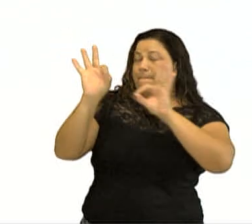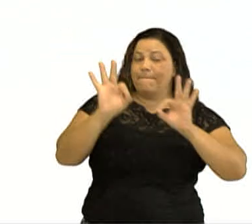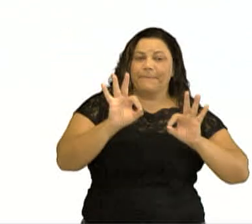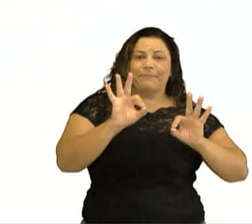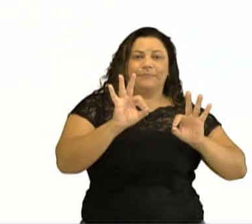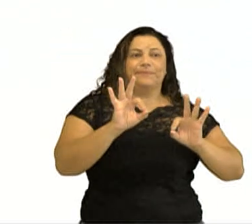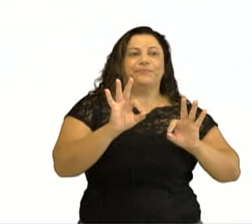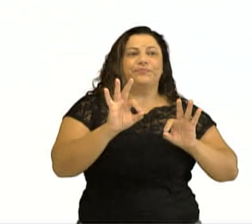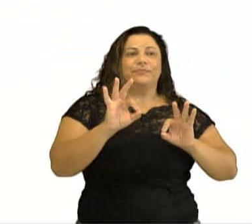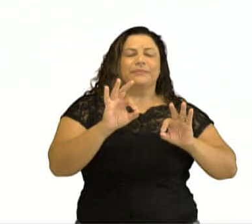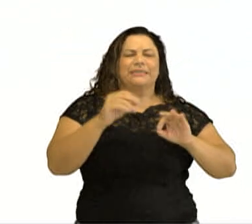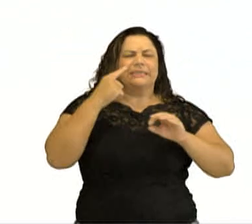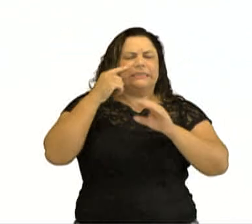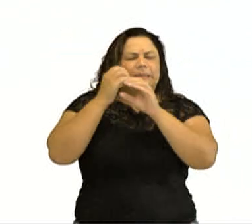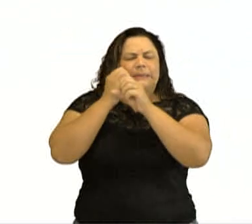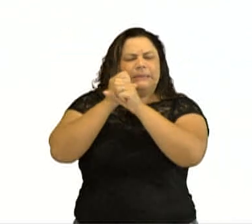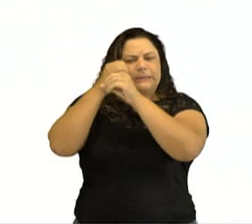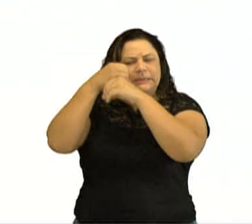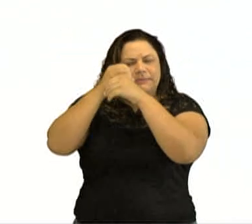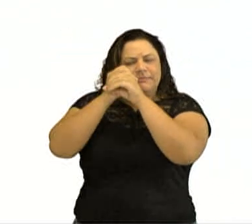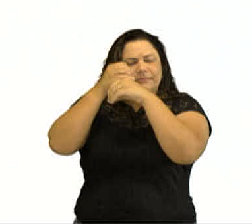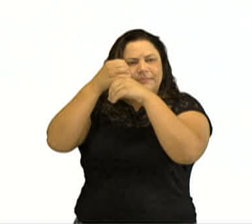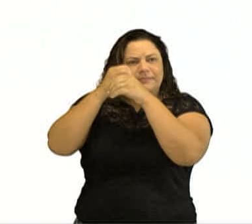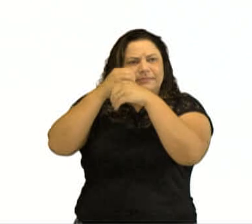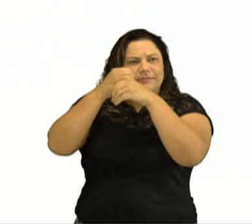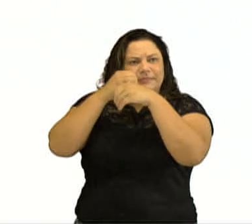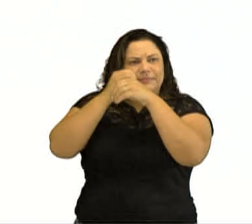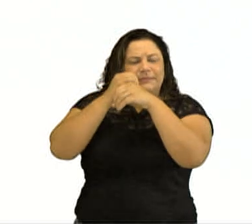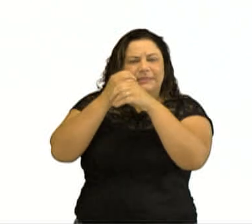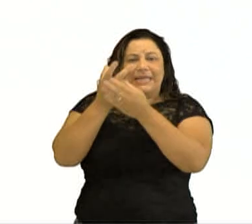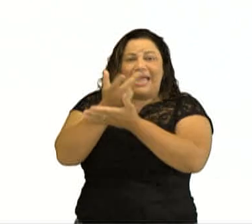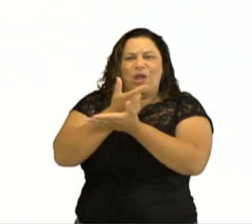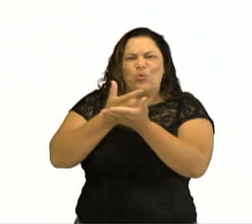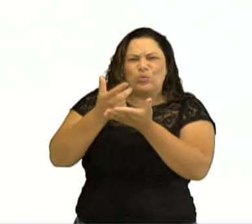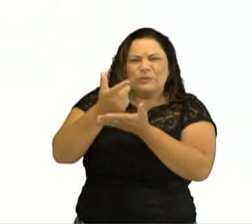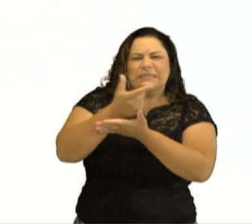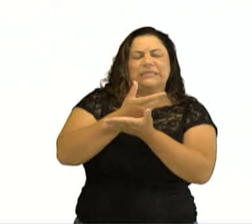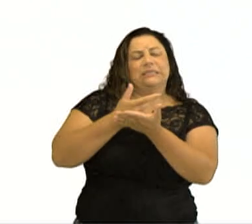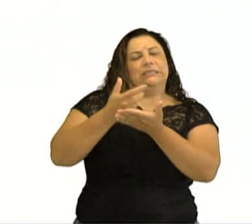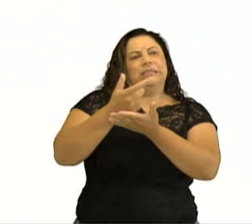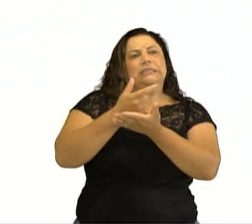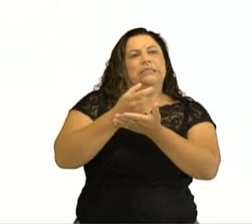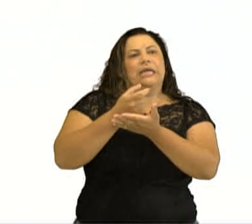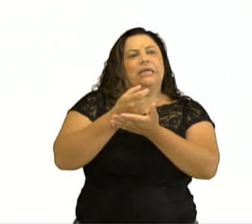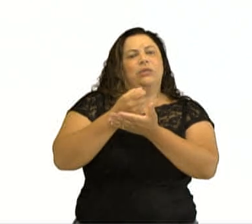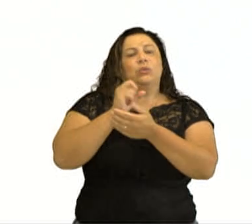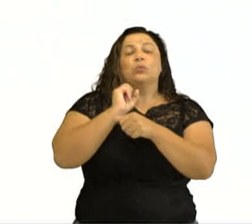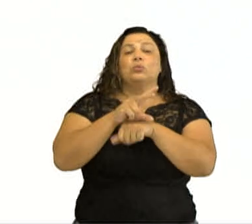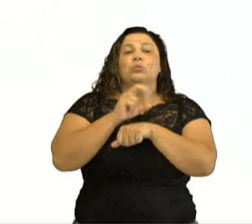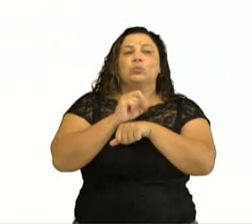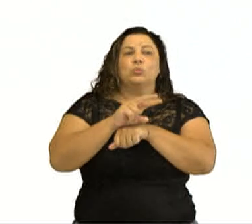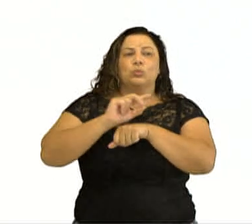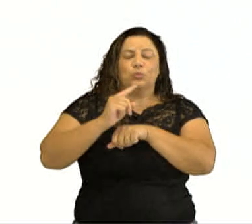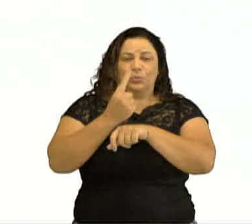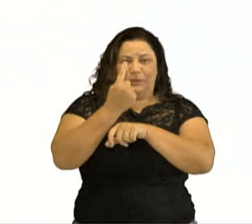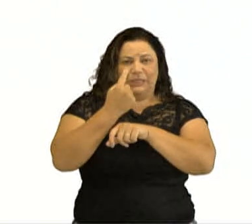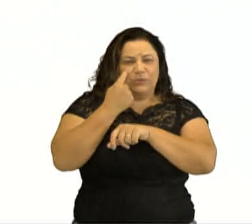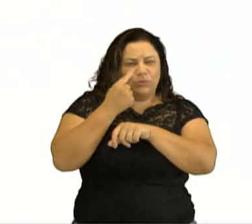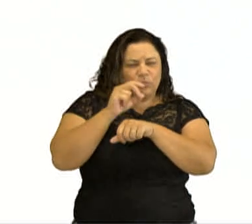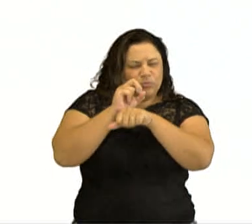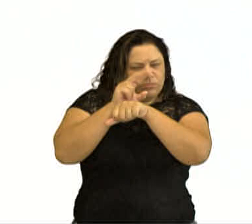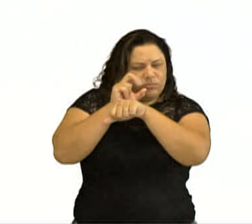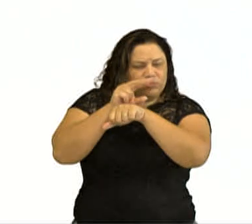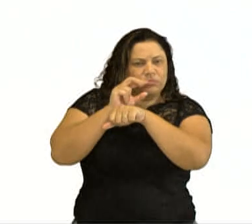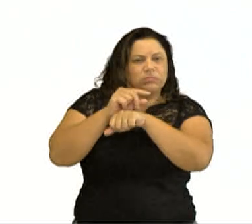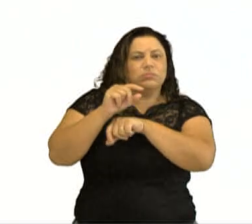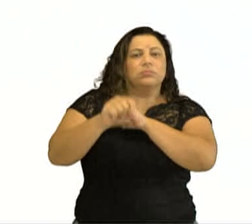imagem de microscópio que você consegue ver e embaixo é um desenho desse vírus. O vírus HIV, ele é